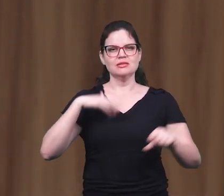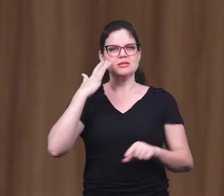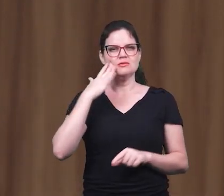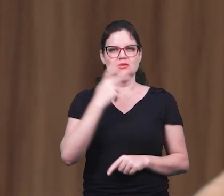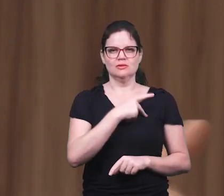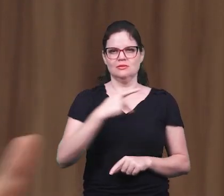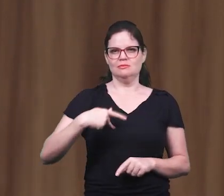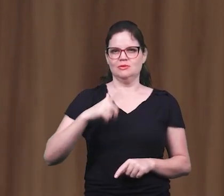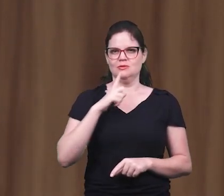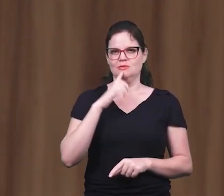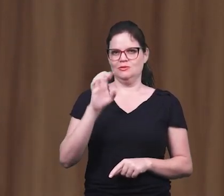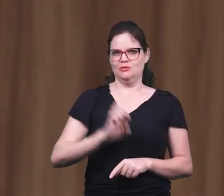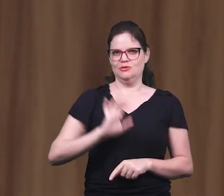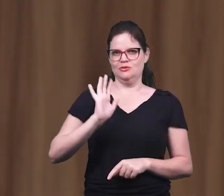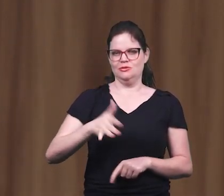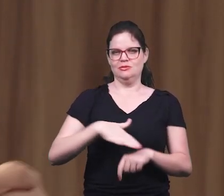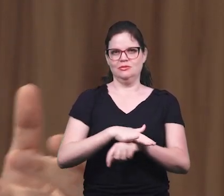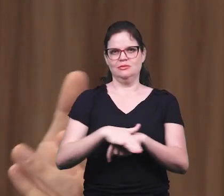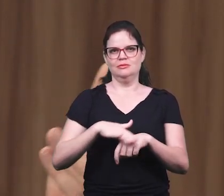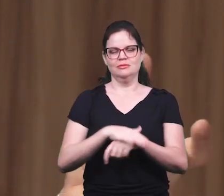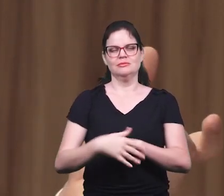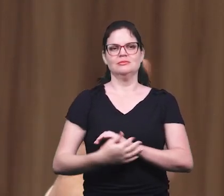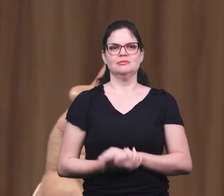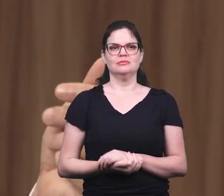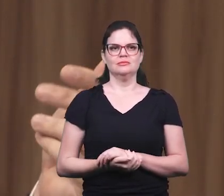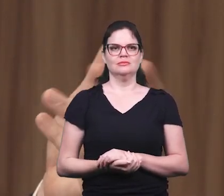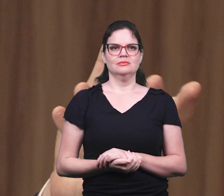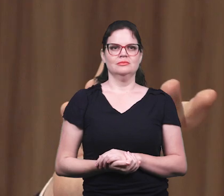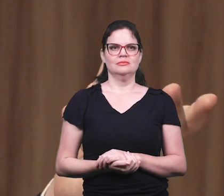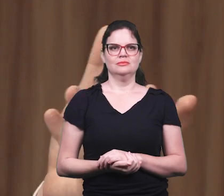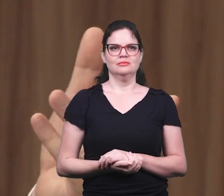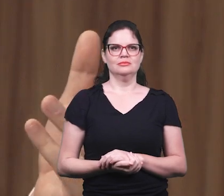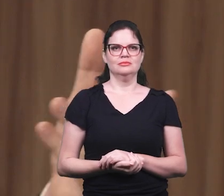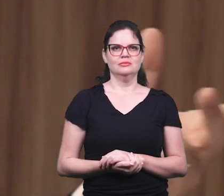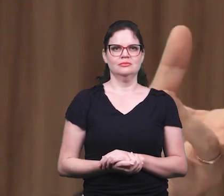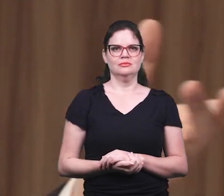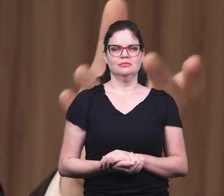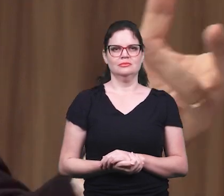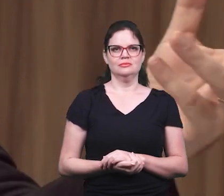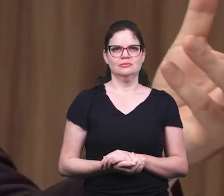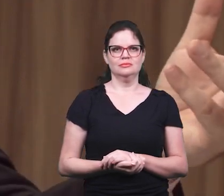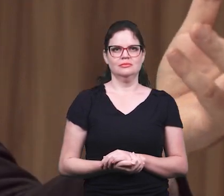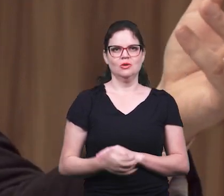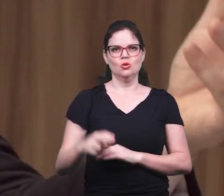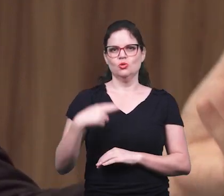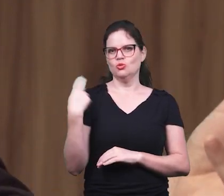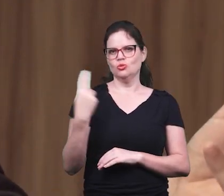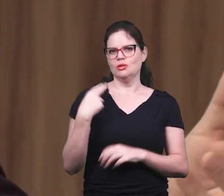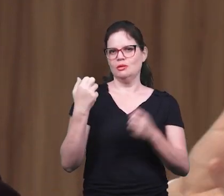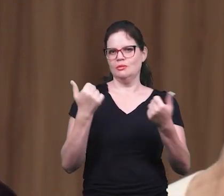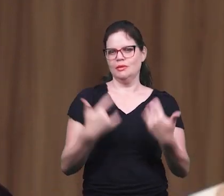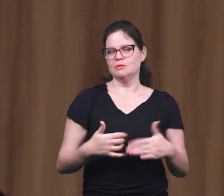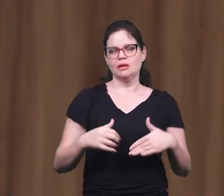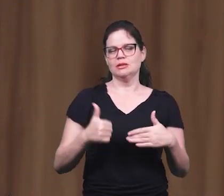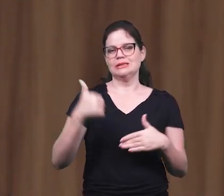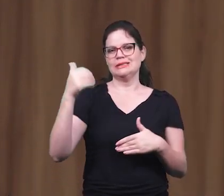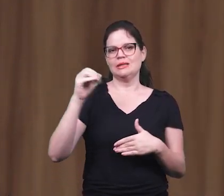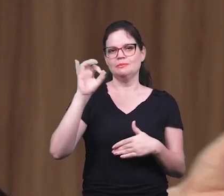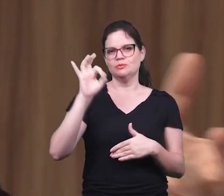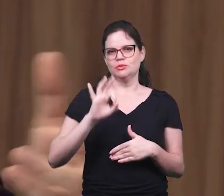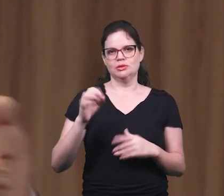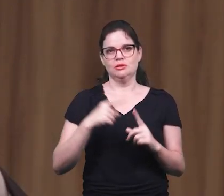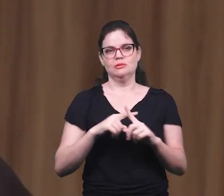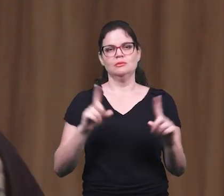Luiz falou isso numa das reuniões, um pouco... não podemos assim afirmar 100%, mas acho que vale a pena